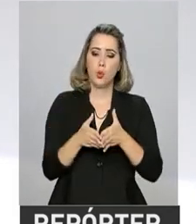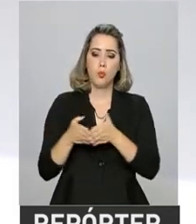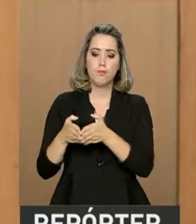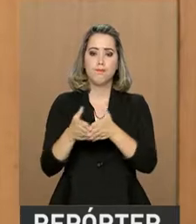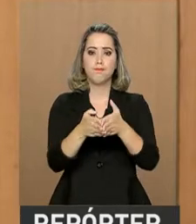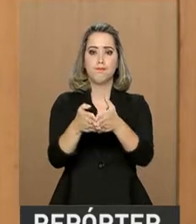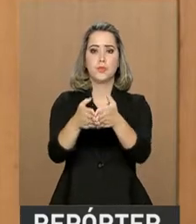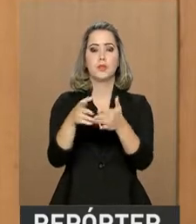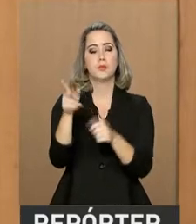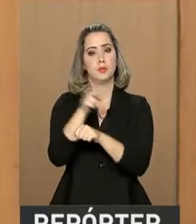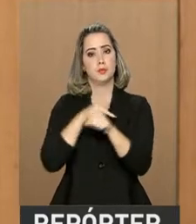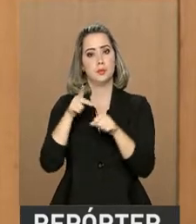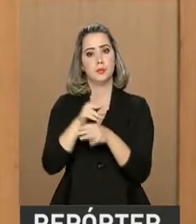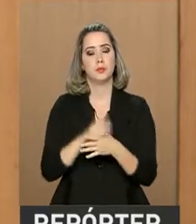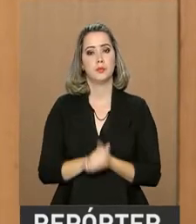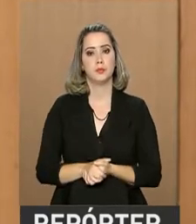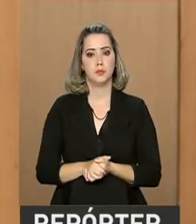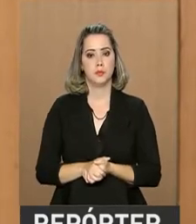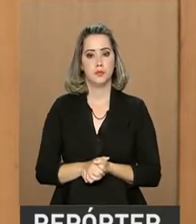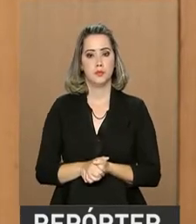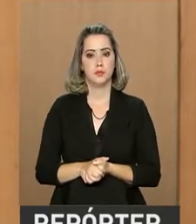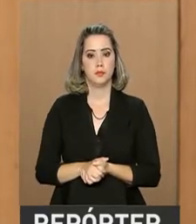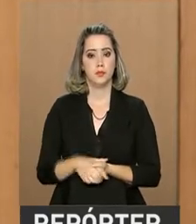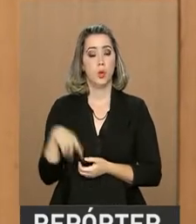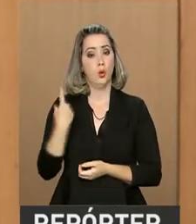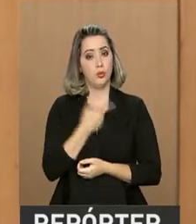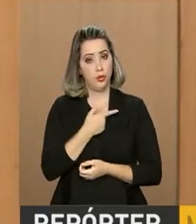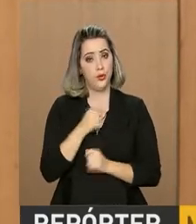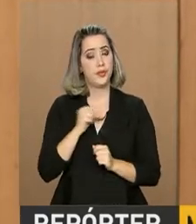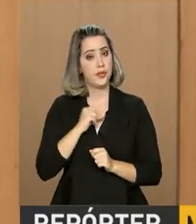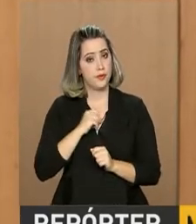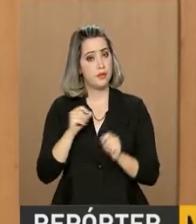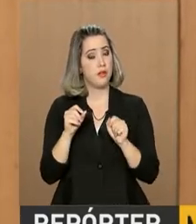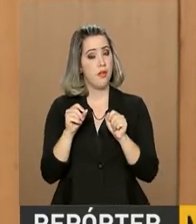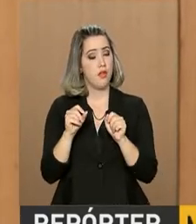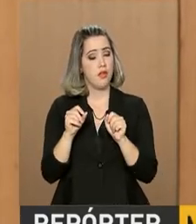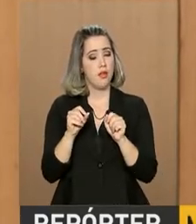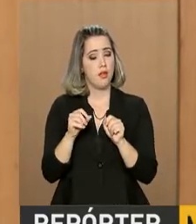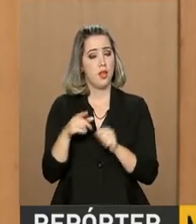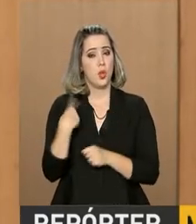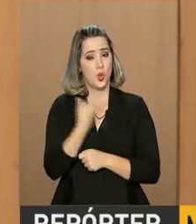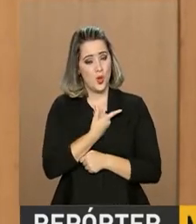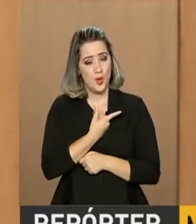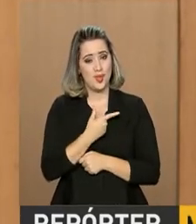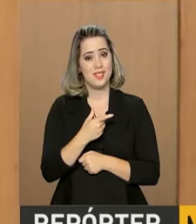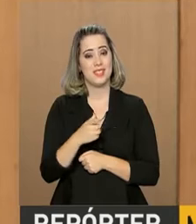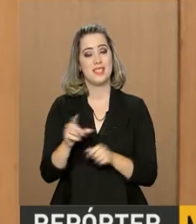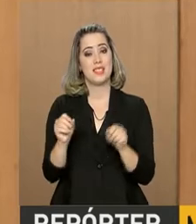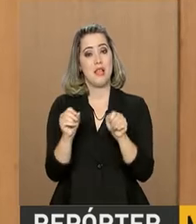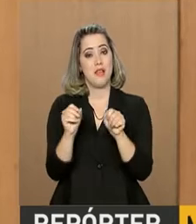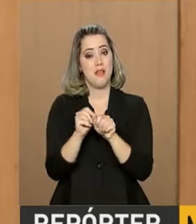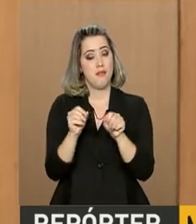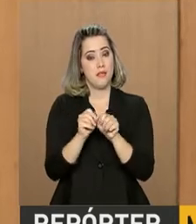país disciplinamos com o intuito de dar mais segurança jurídica os investimentos considerados emergenciais